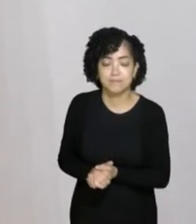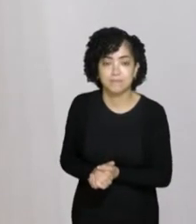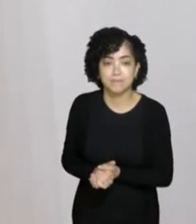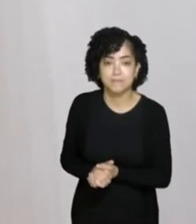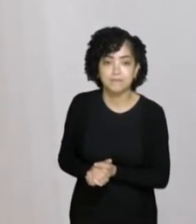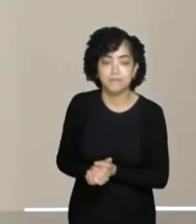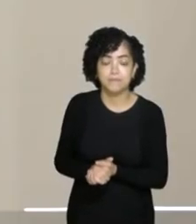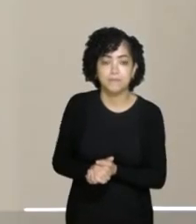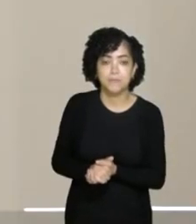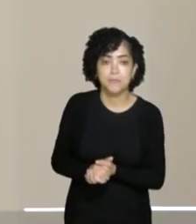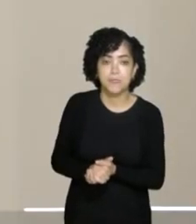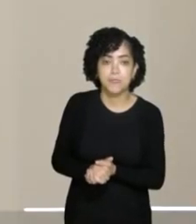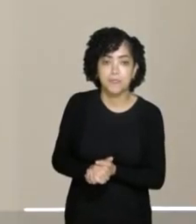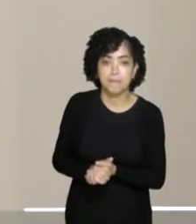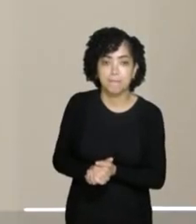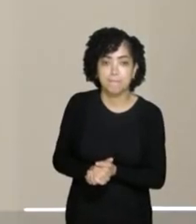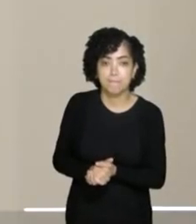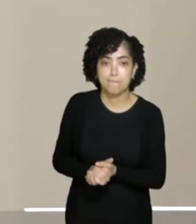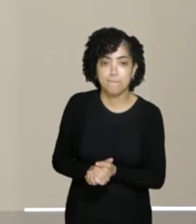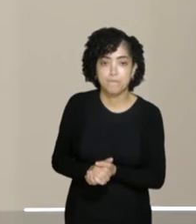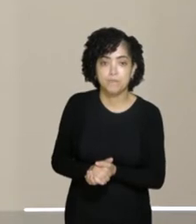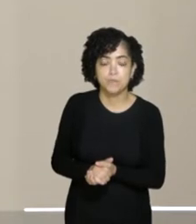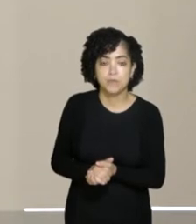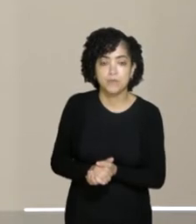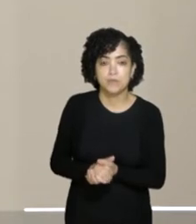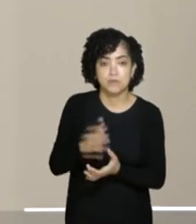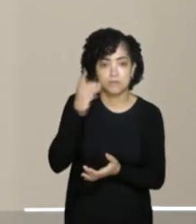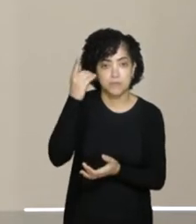Concedo a palavra também ao deputado Vadir Cobalcini.